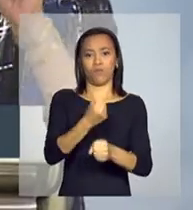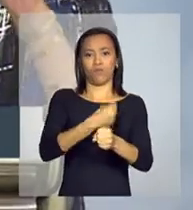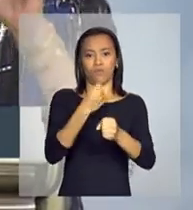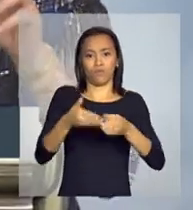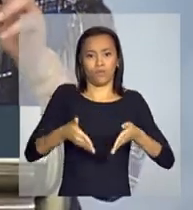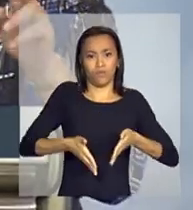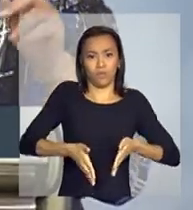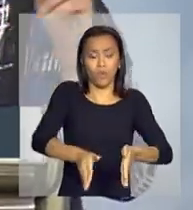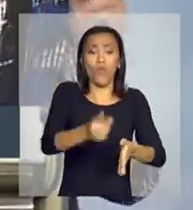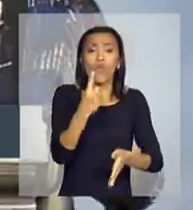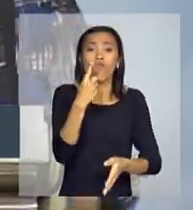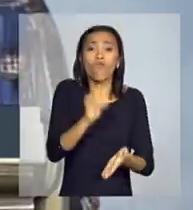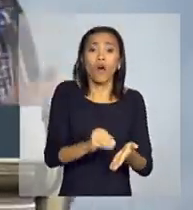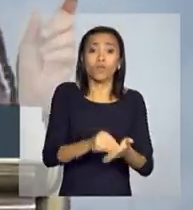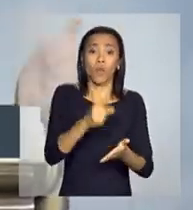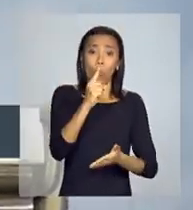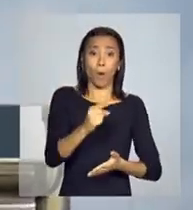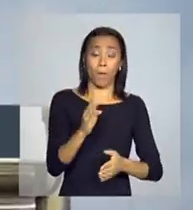um único trecho da